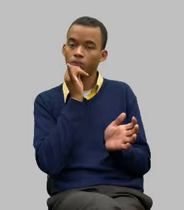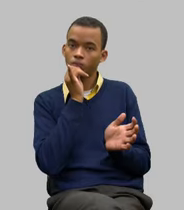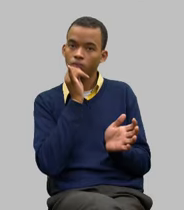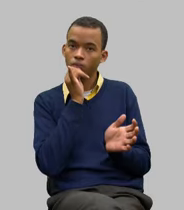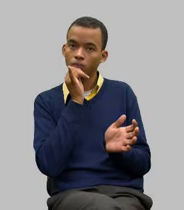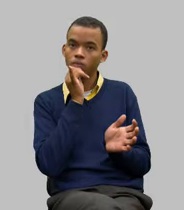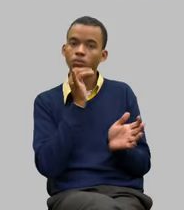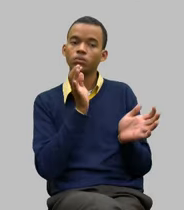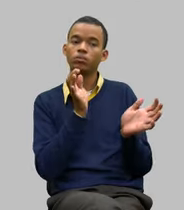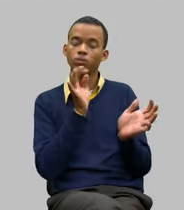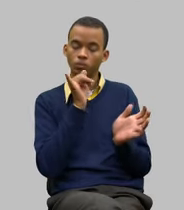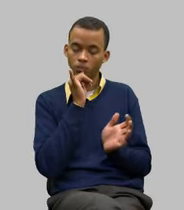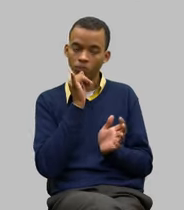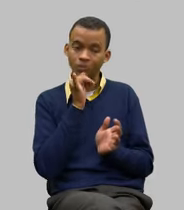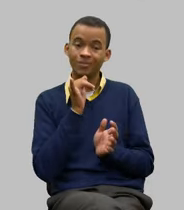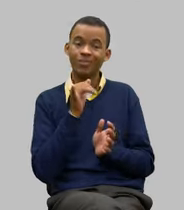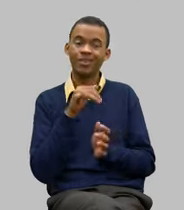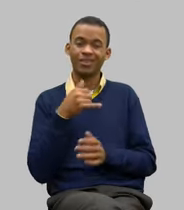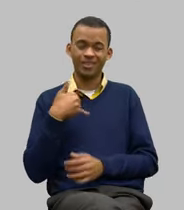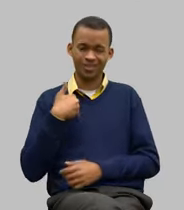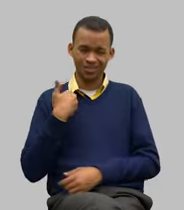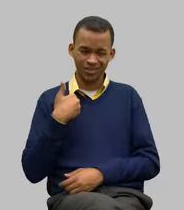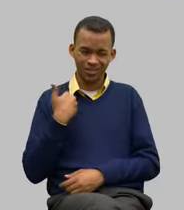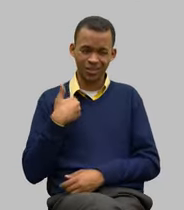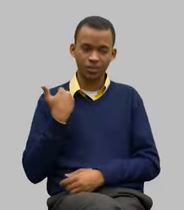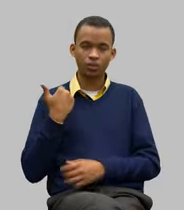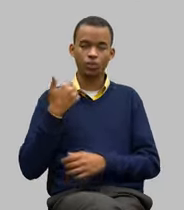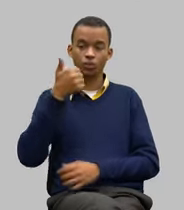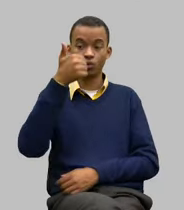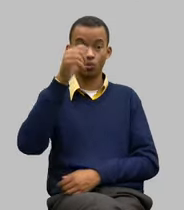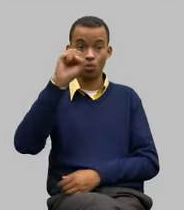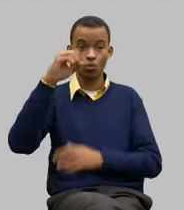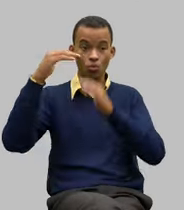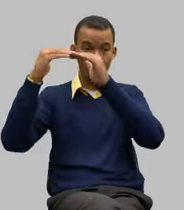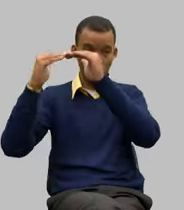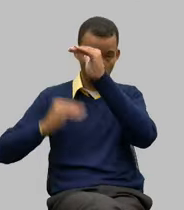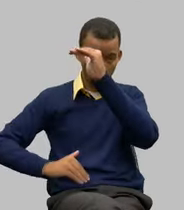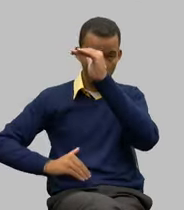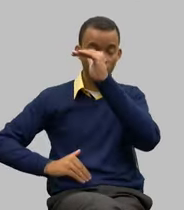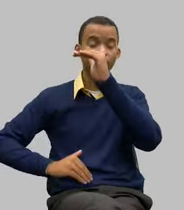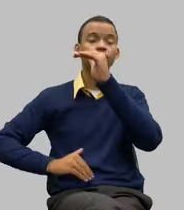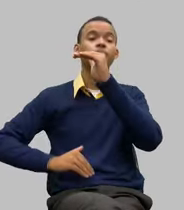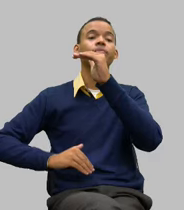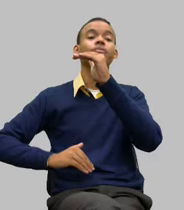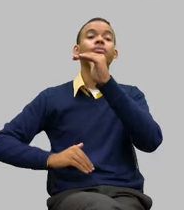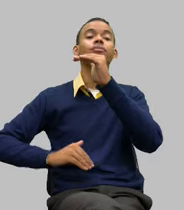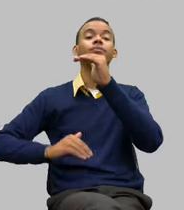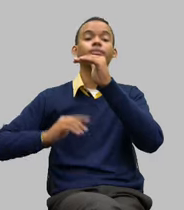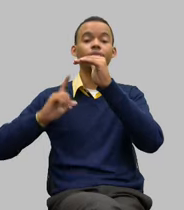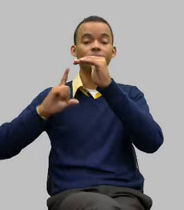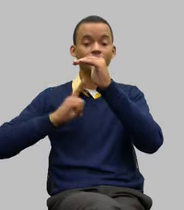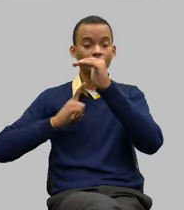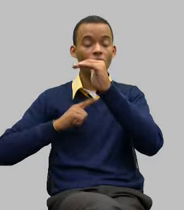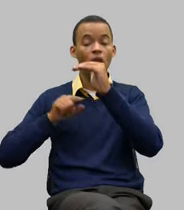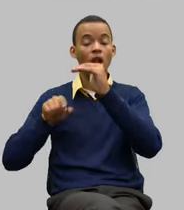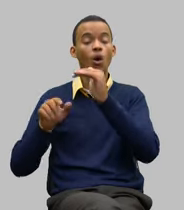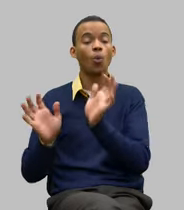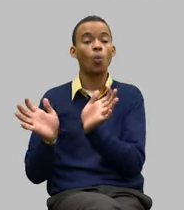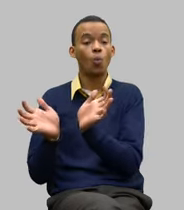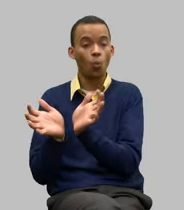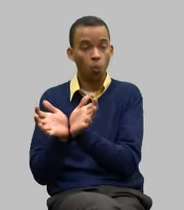menor infrator internado como é centro sócio ctivo lindia eu continua entendendo que nós precisamos ter uma equipe mínima